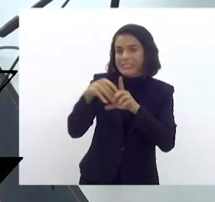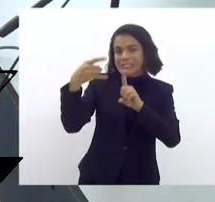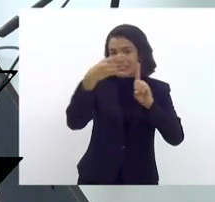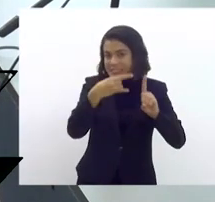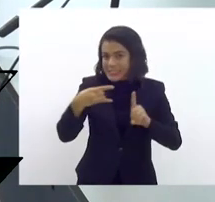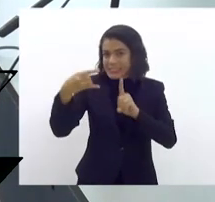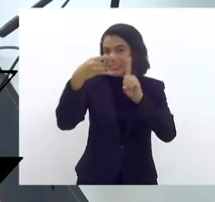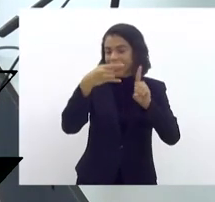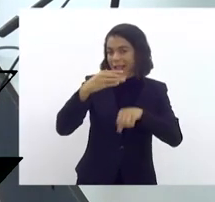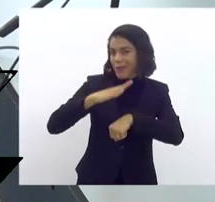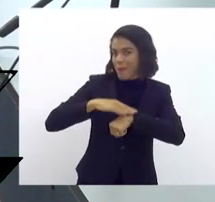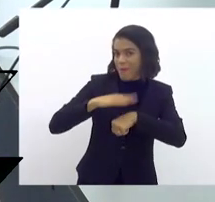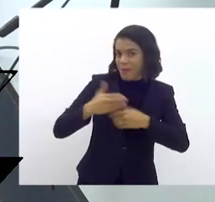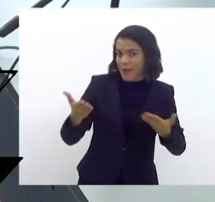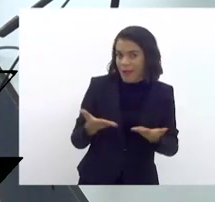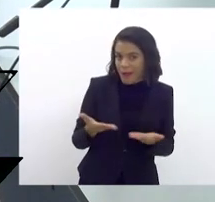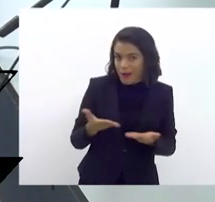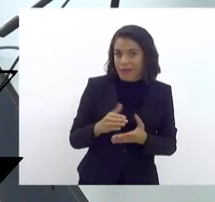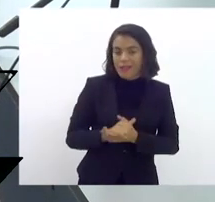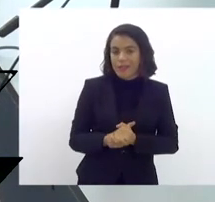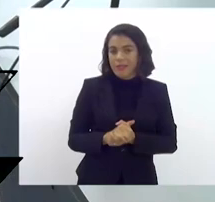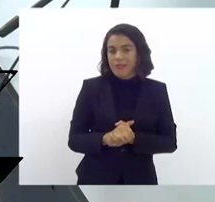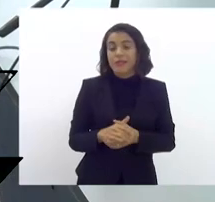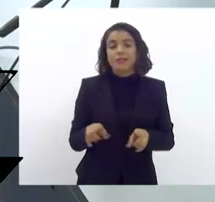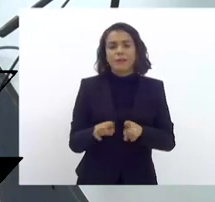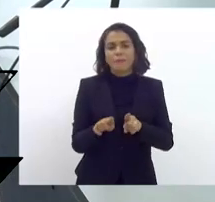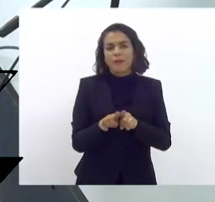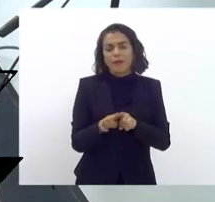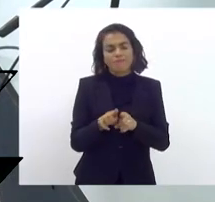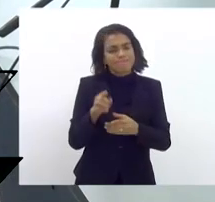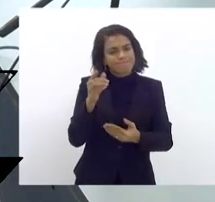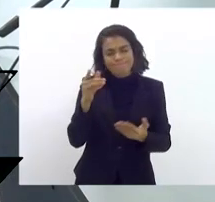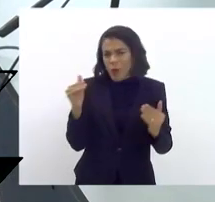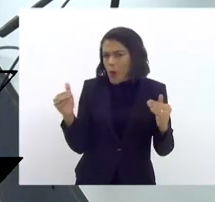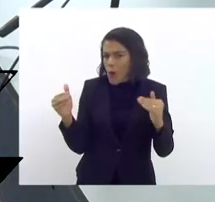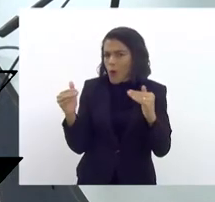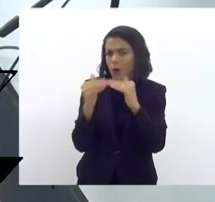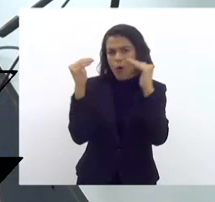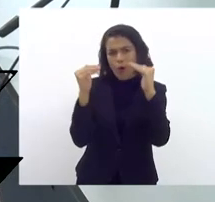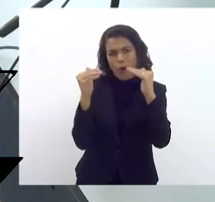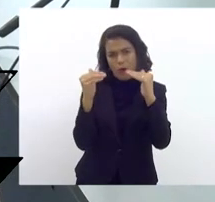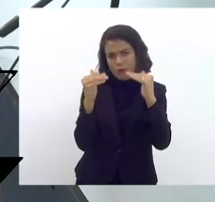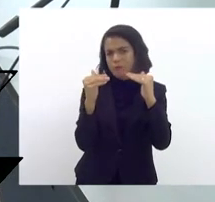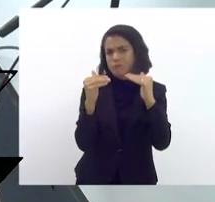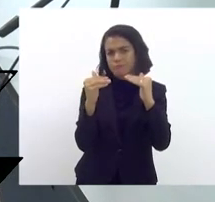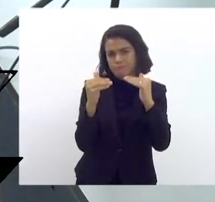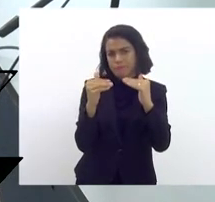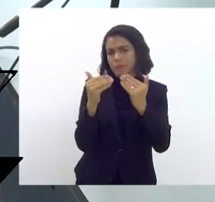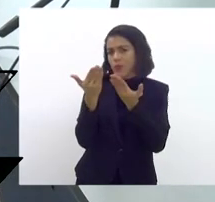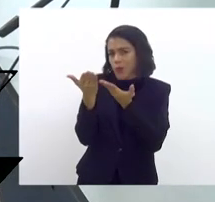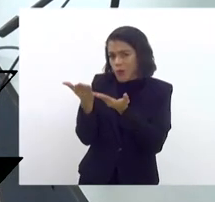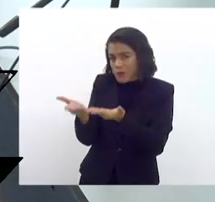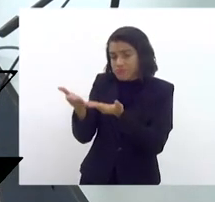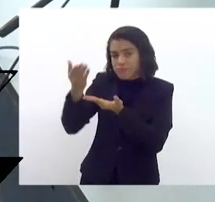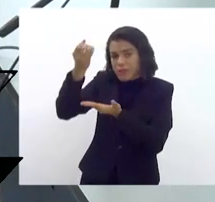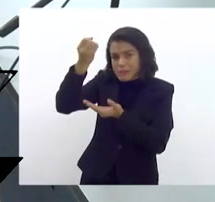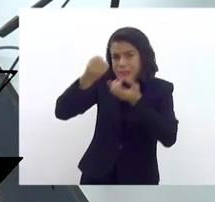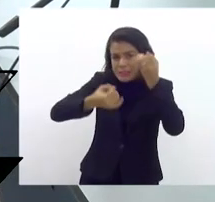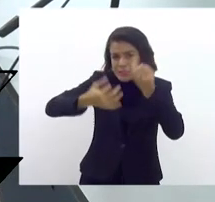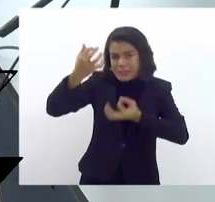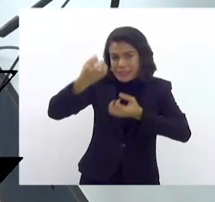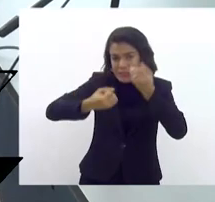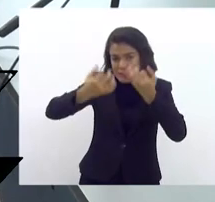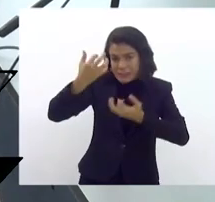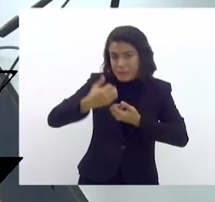nesse momento e desde já concordo com o que a senhora acabou de fazer